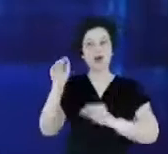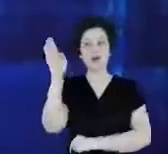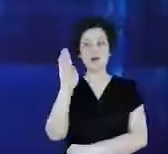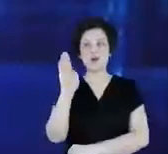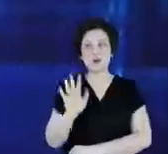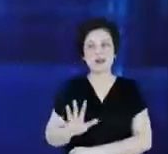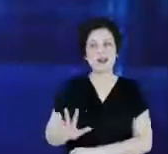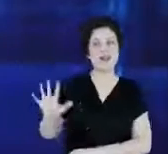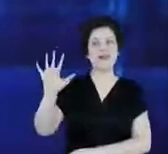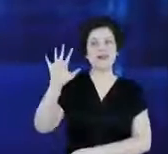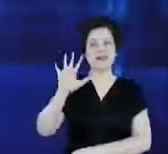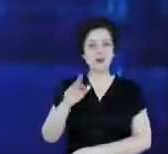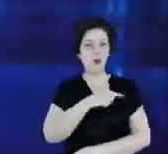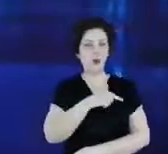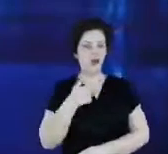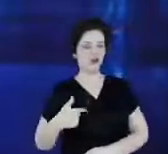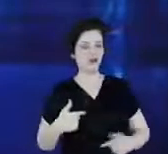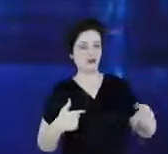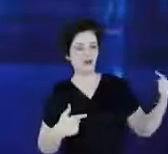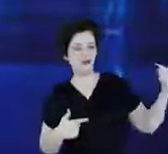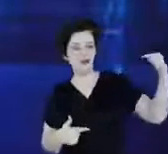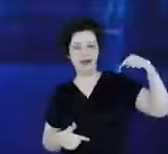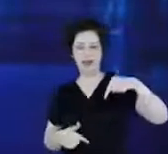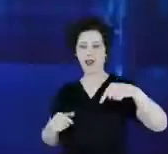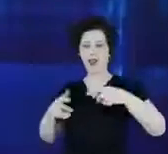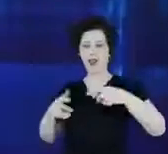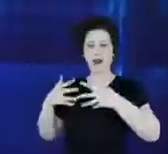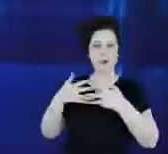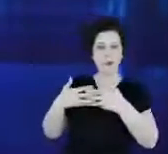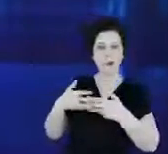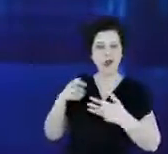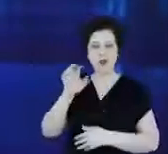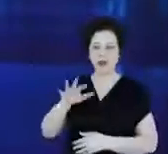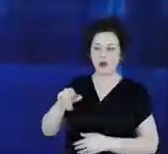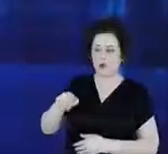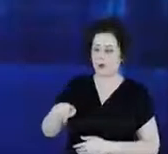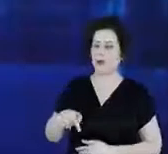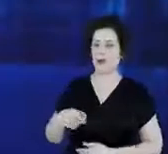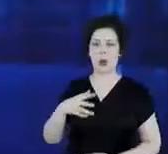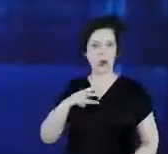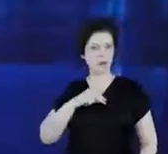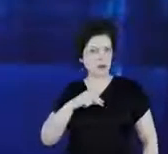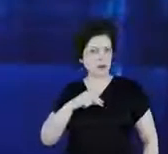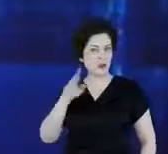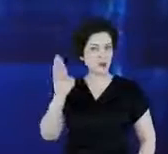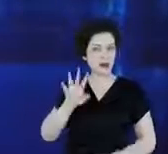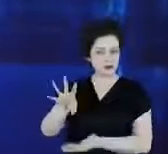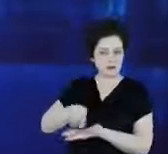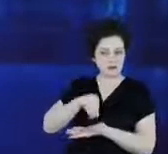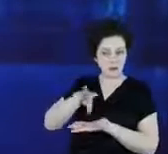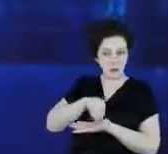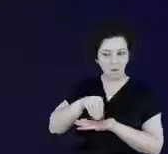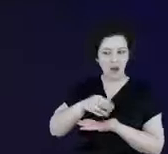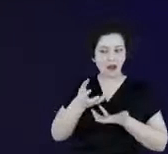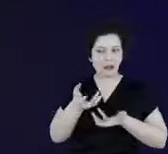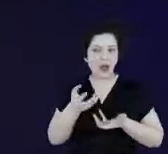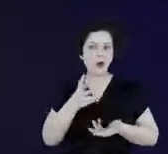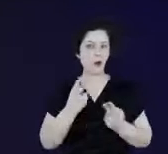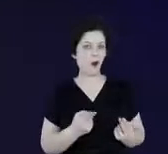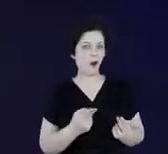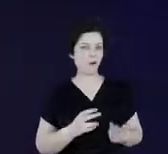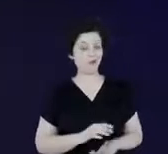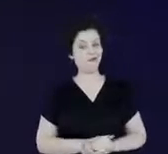a China viesse aqui os Estados Unidos a Europa lá vamos aprender com que o Brasil fez feliz Ah entendeu